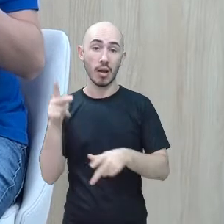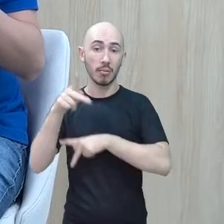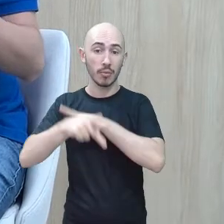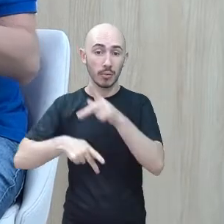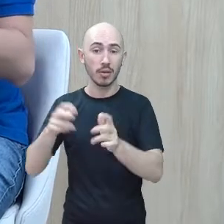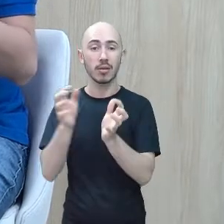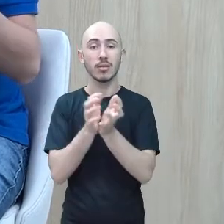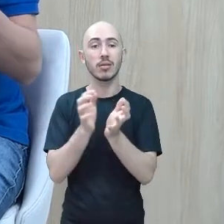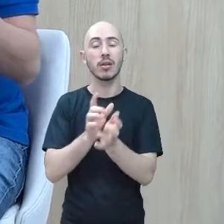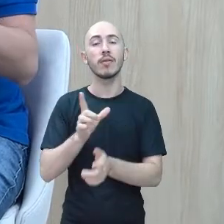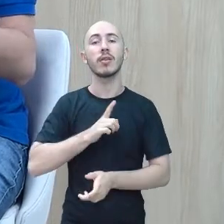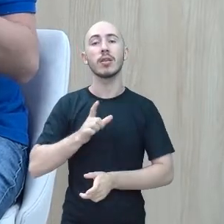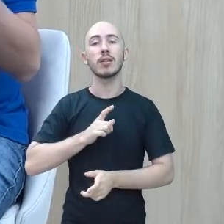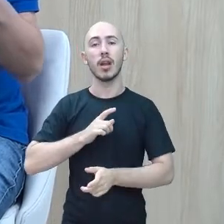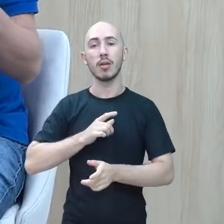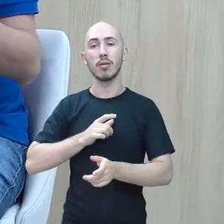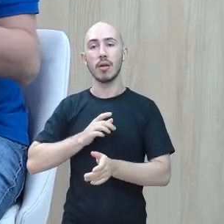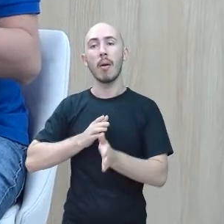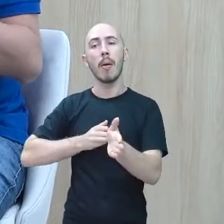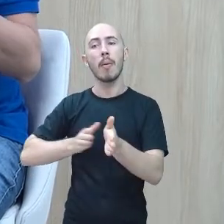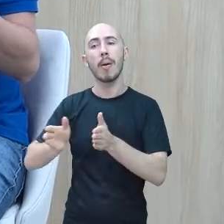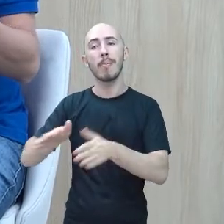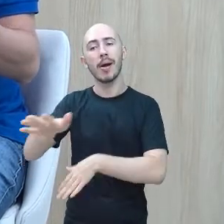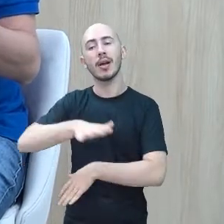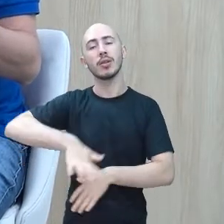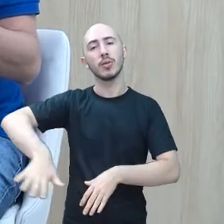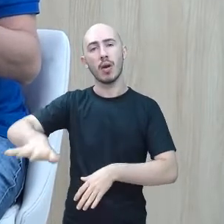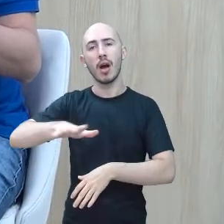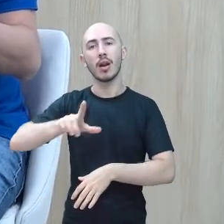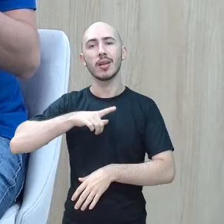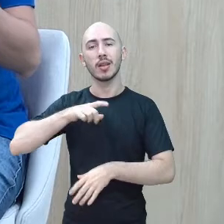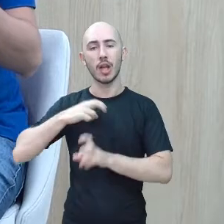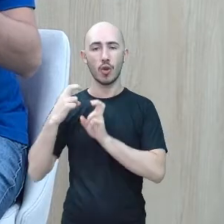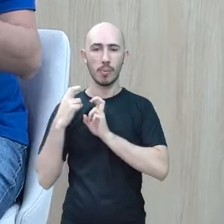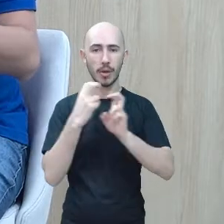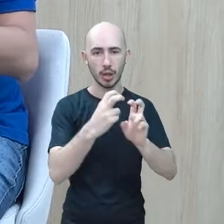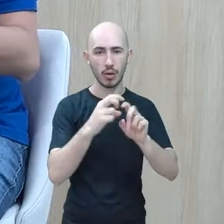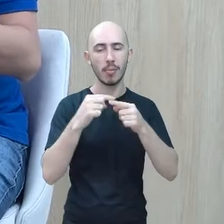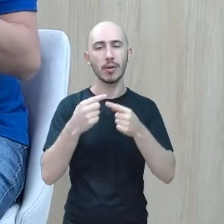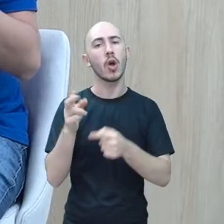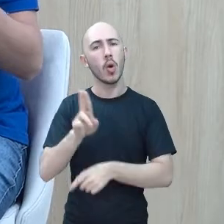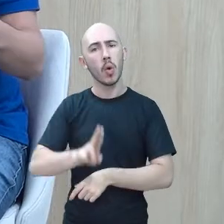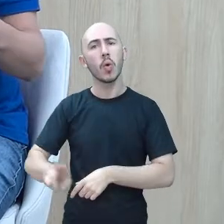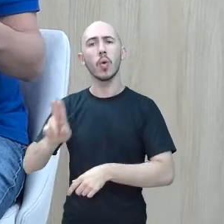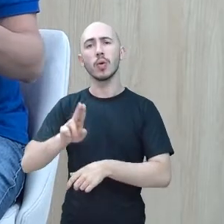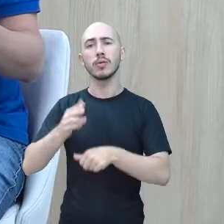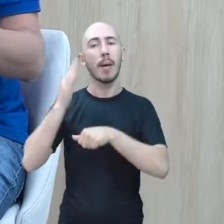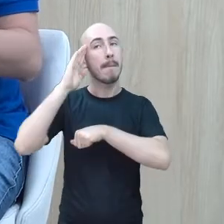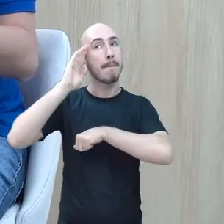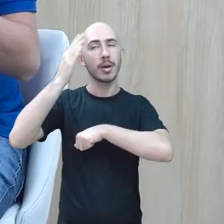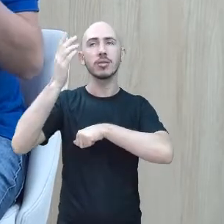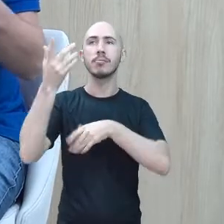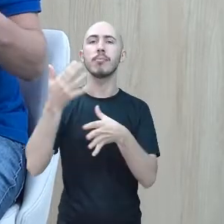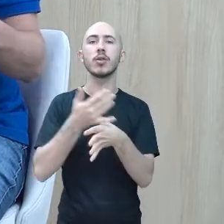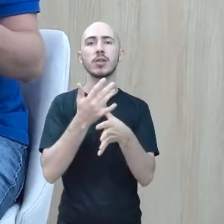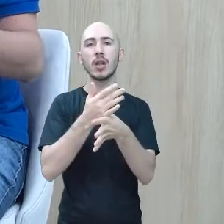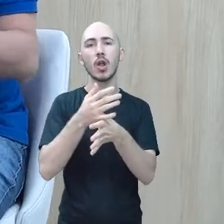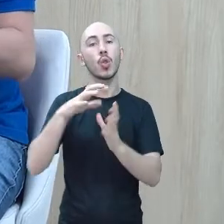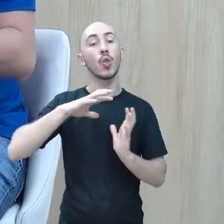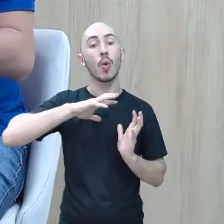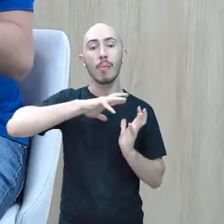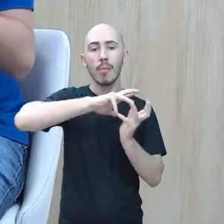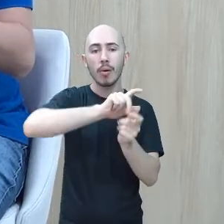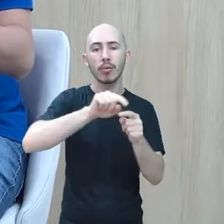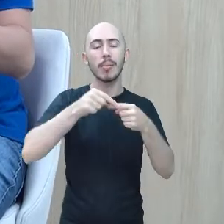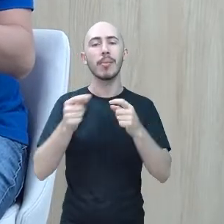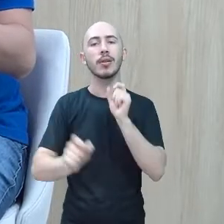tem um setor da cidade, da região metropolitana, que é atendido por um metrô, que é o transporte utilizado nas principais cidades do mundo, é um transporte de massa,